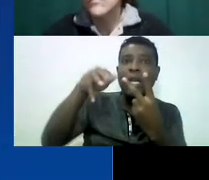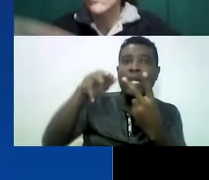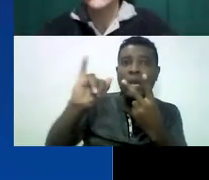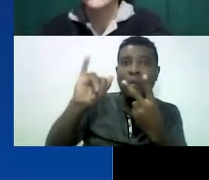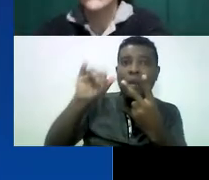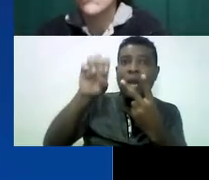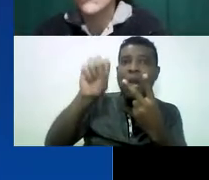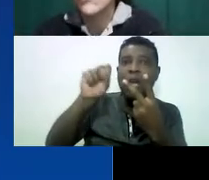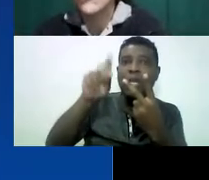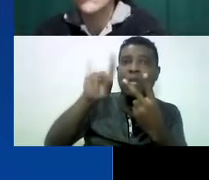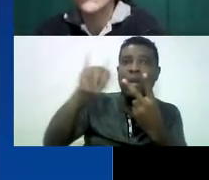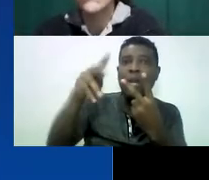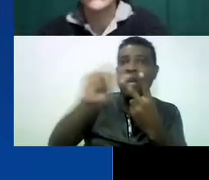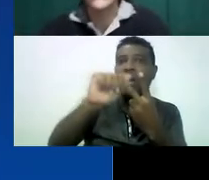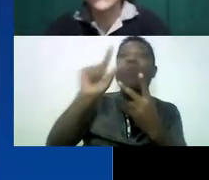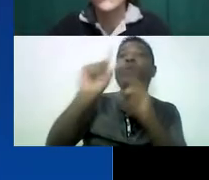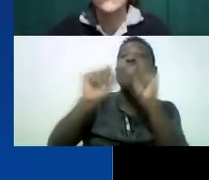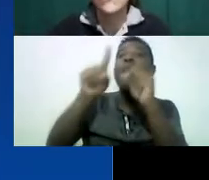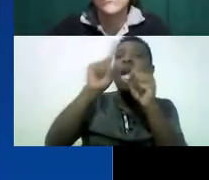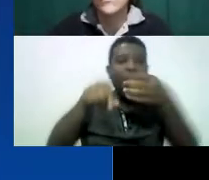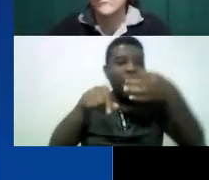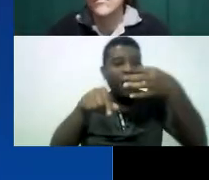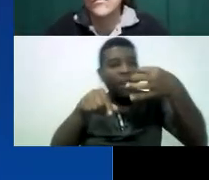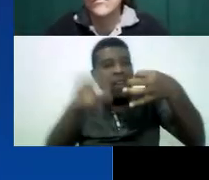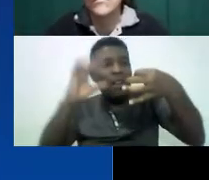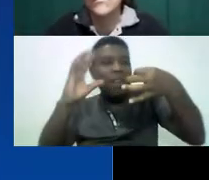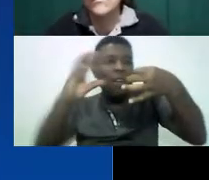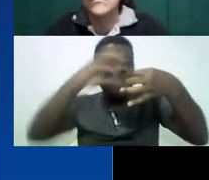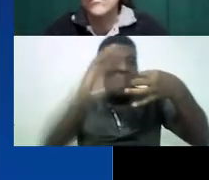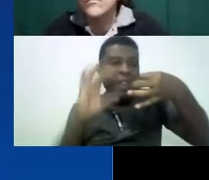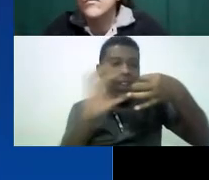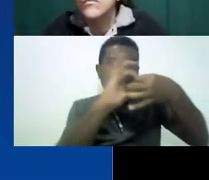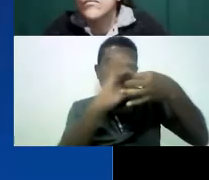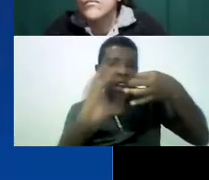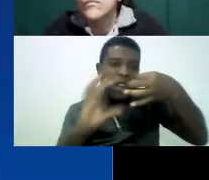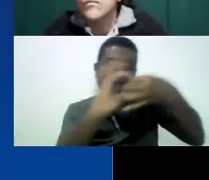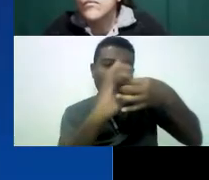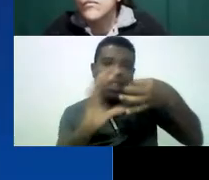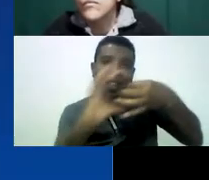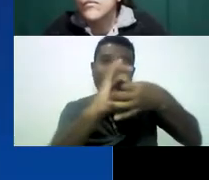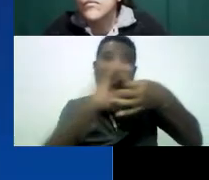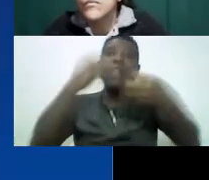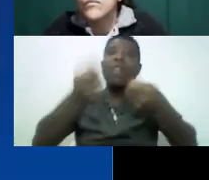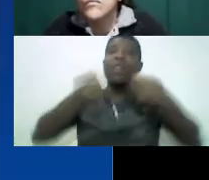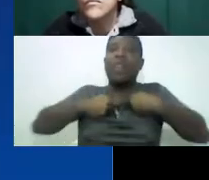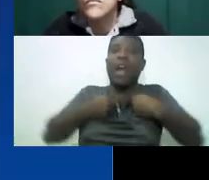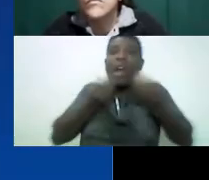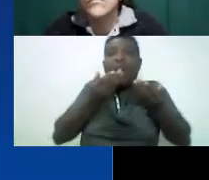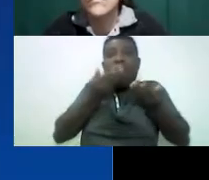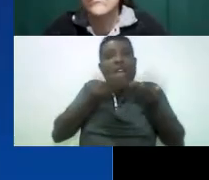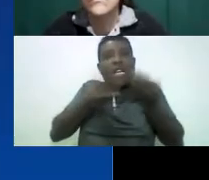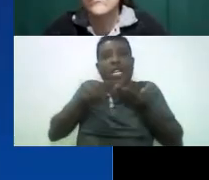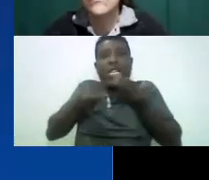as vértebras. Eles são músculos que têm um grande potencial estabilizador. É o multífido